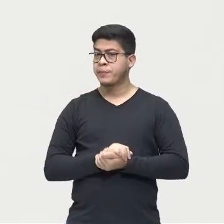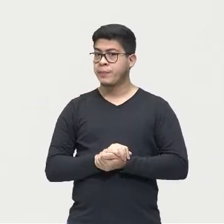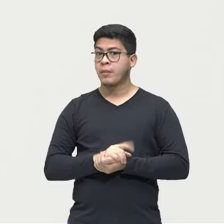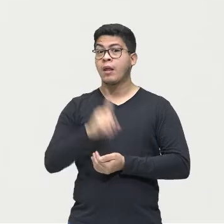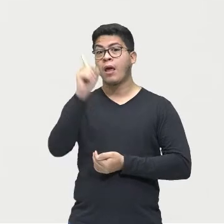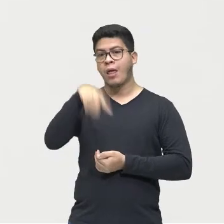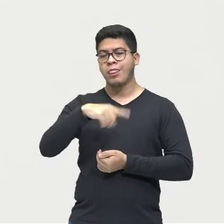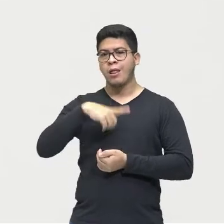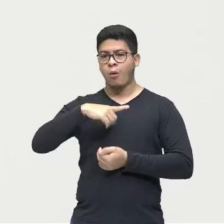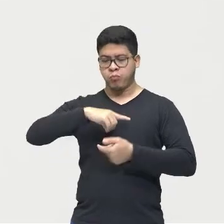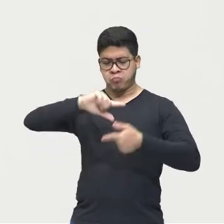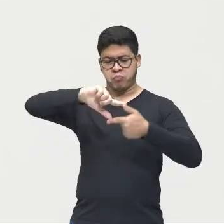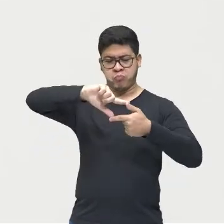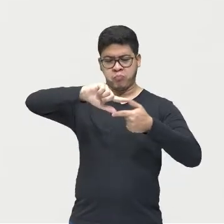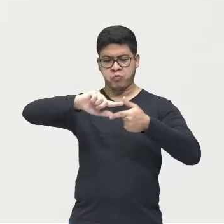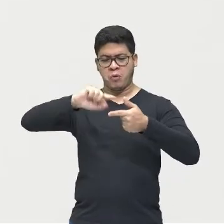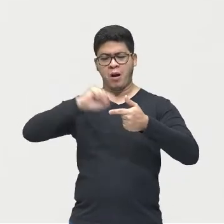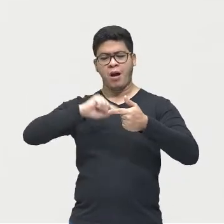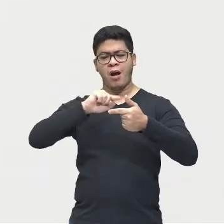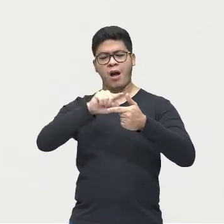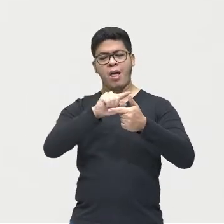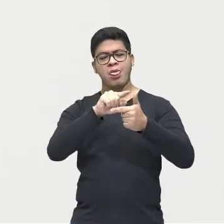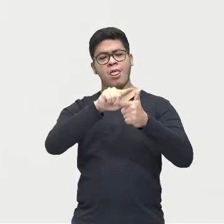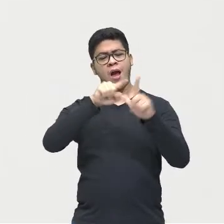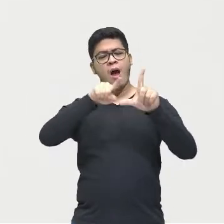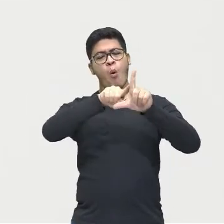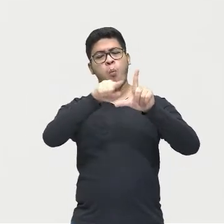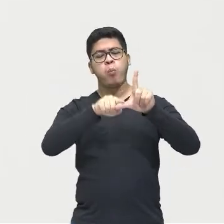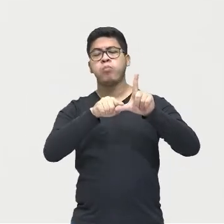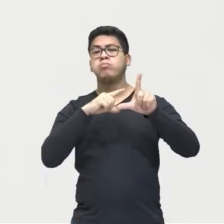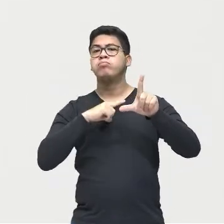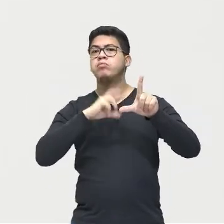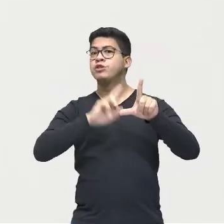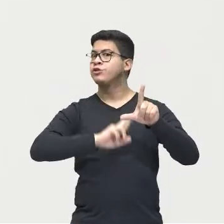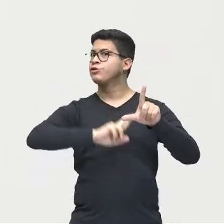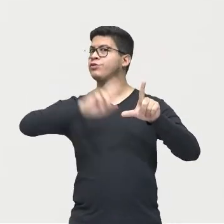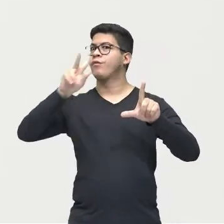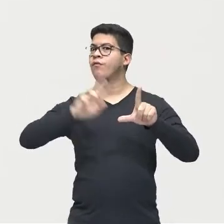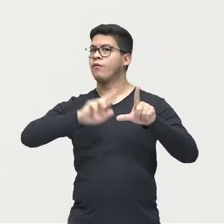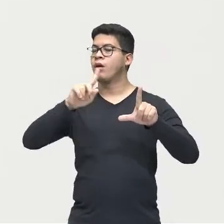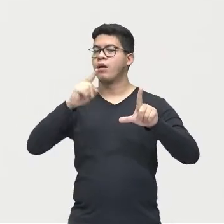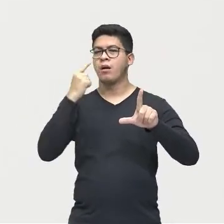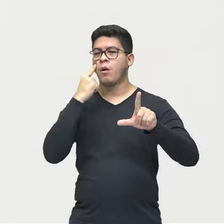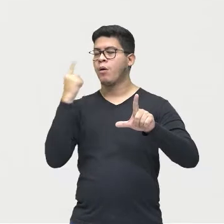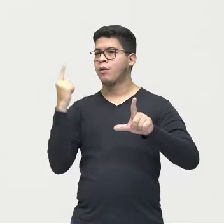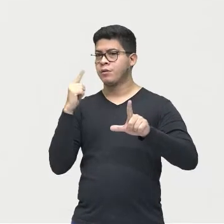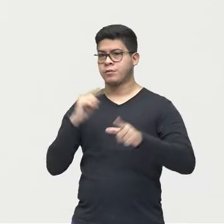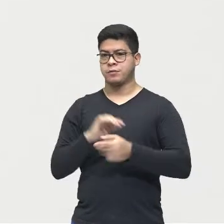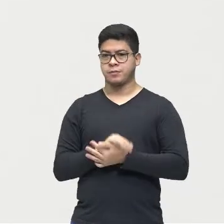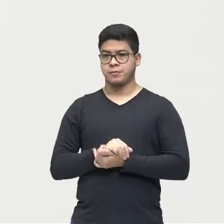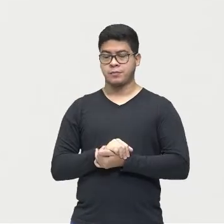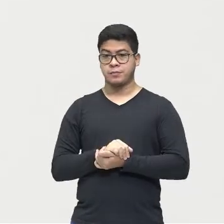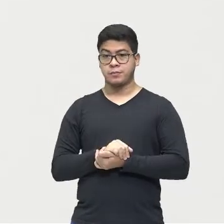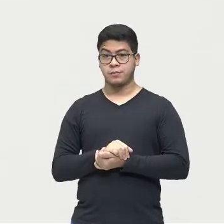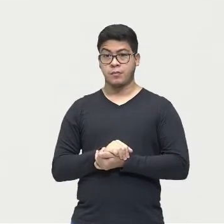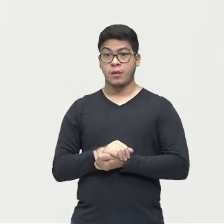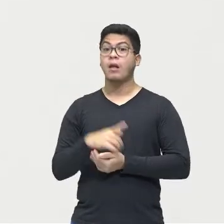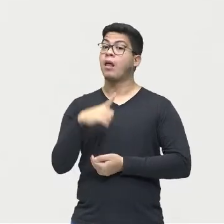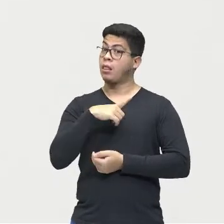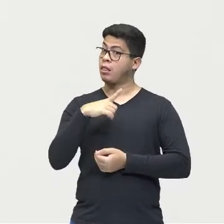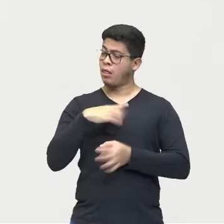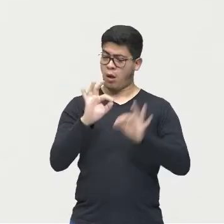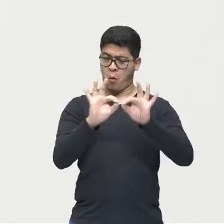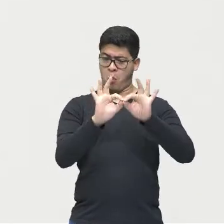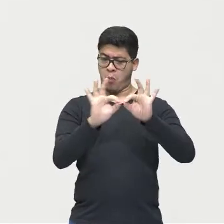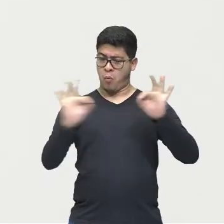eles medem 90 graus. E no paralelogramo isso não ocorre, né? Aqui, ó. Os lados opostos vão possuir a mesma medida.